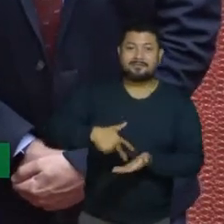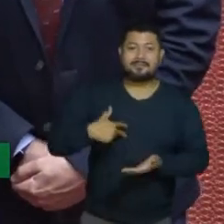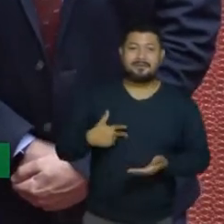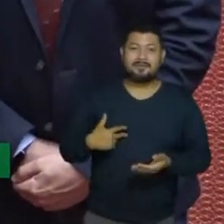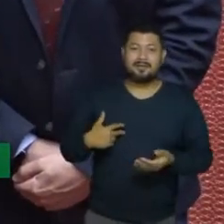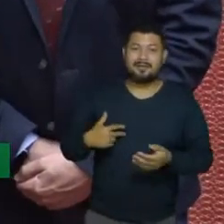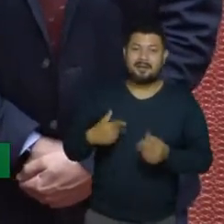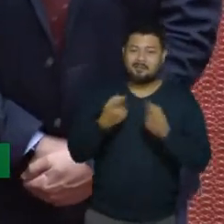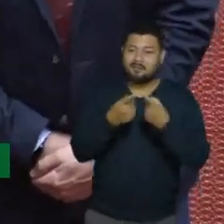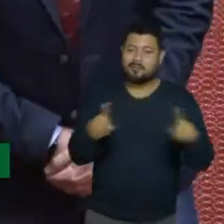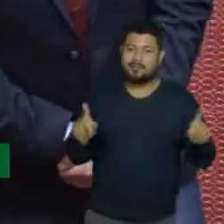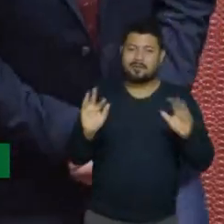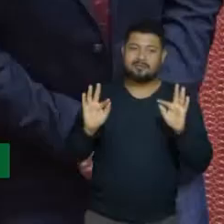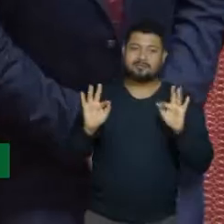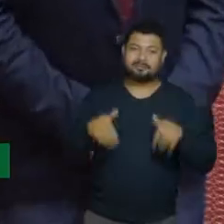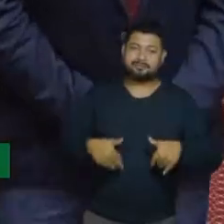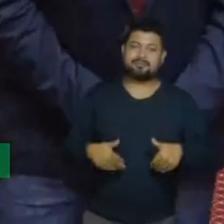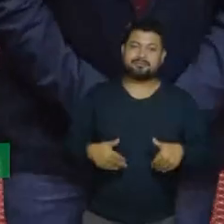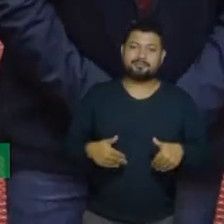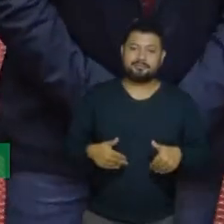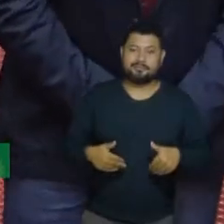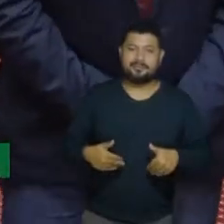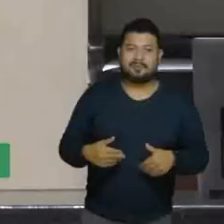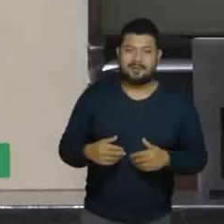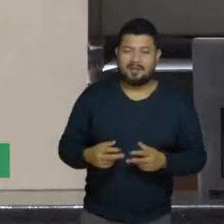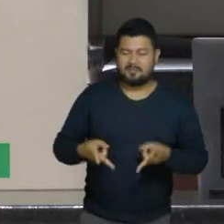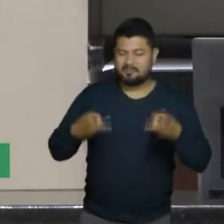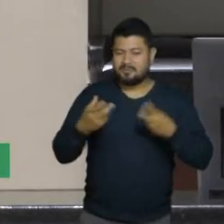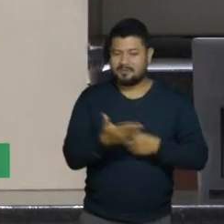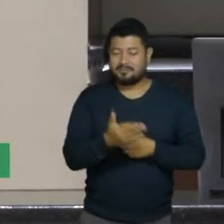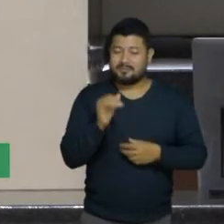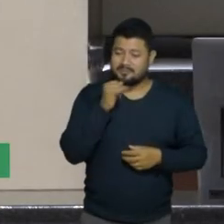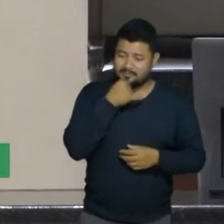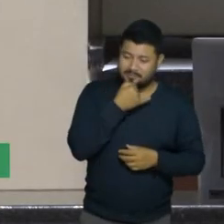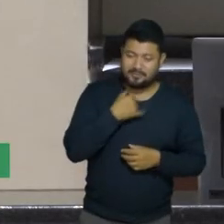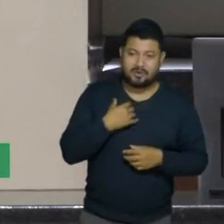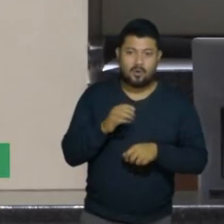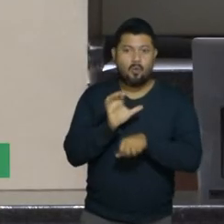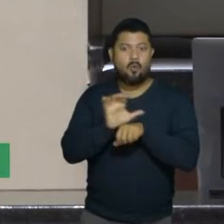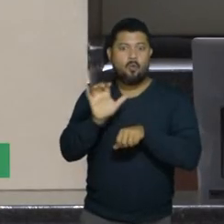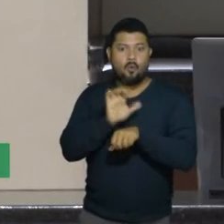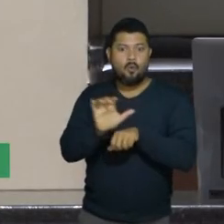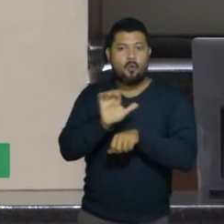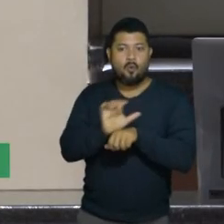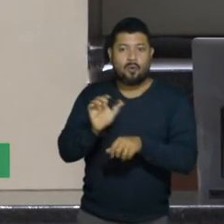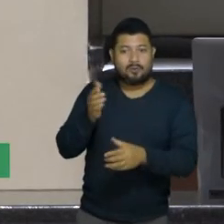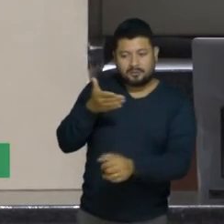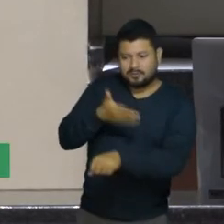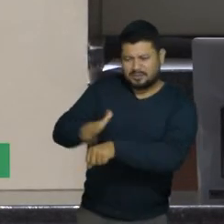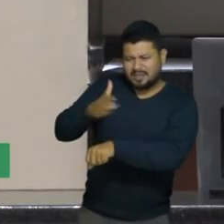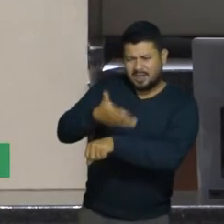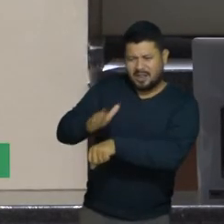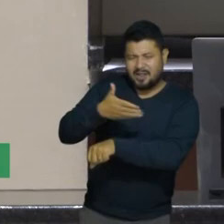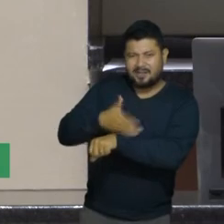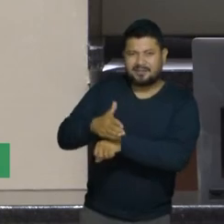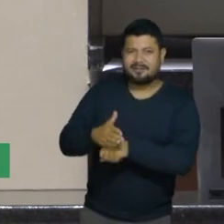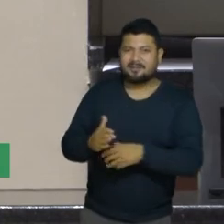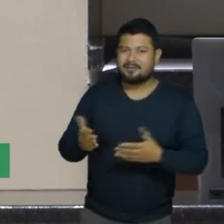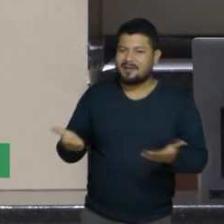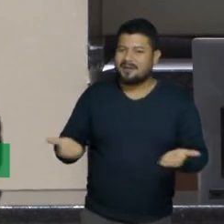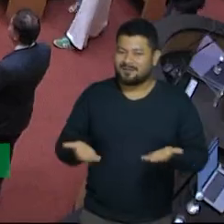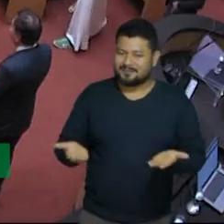música, né? Eu notei a tristeza dele. Fez curso, ele preparou. Mas agora sim vamos ouvir o deputado Antide